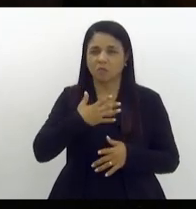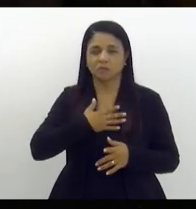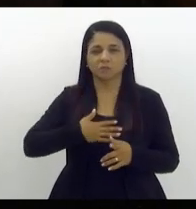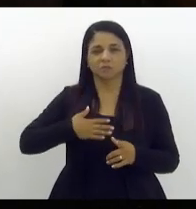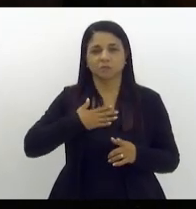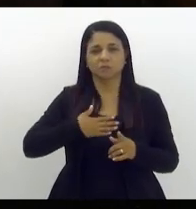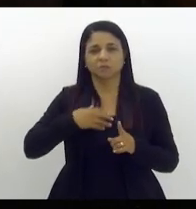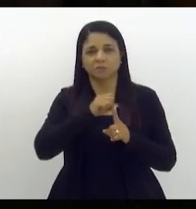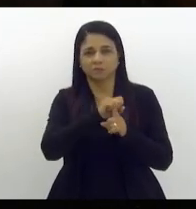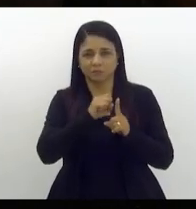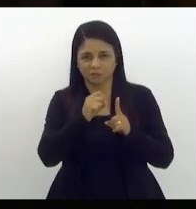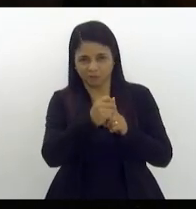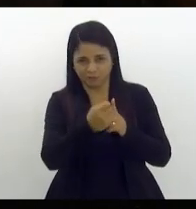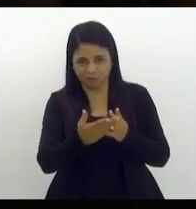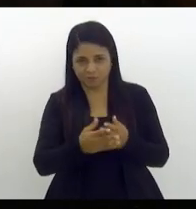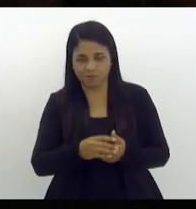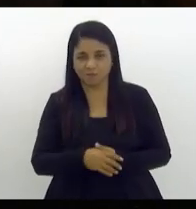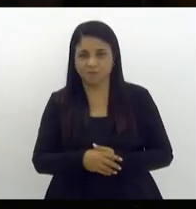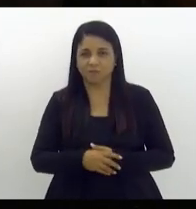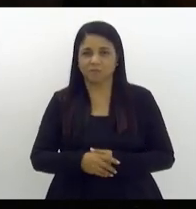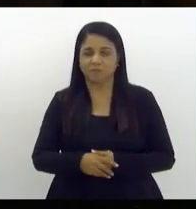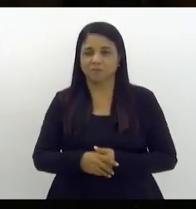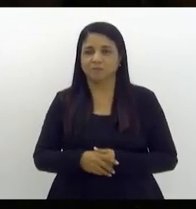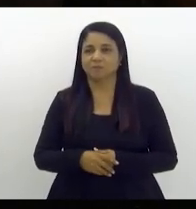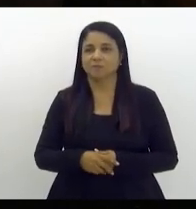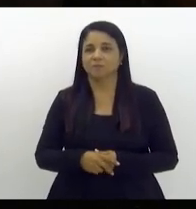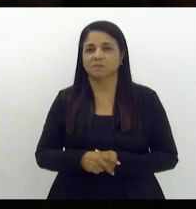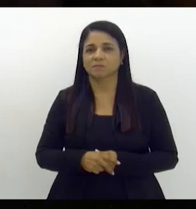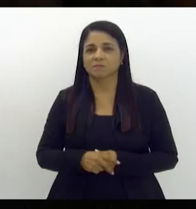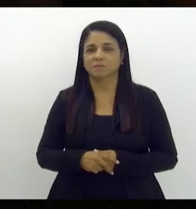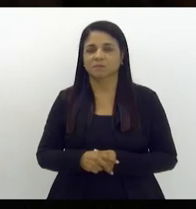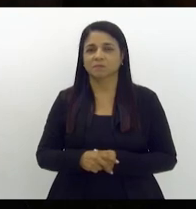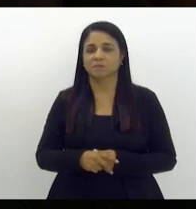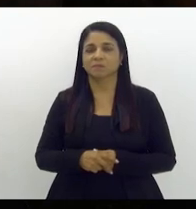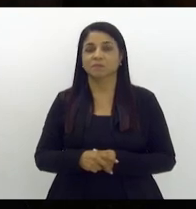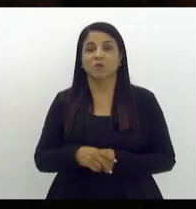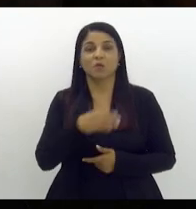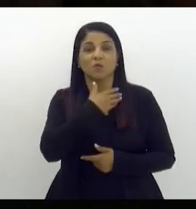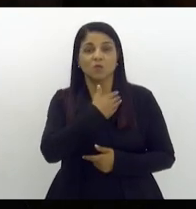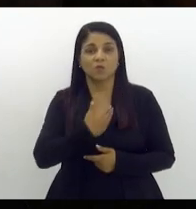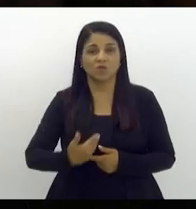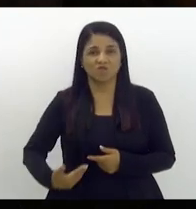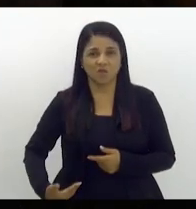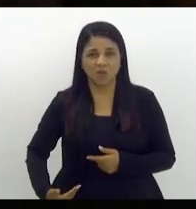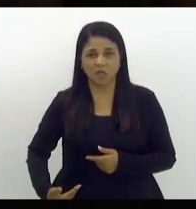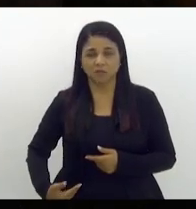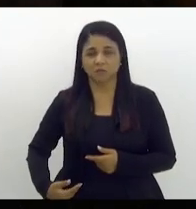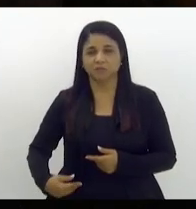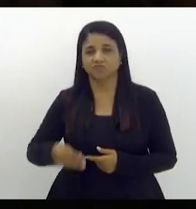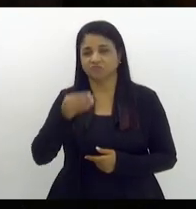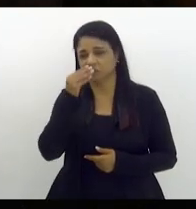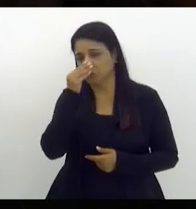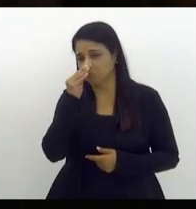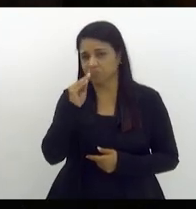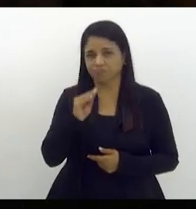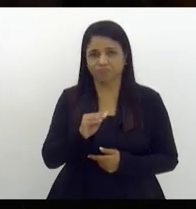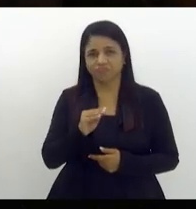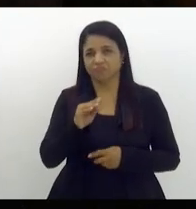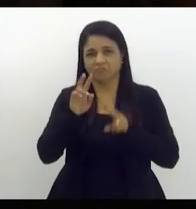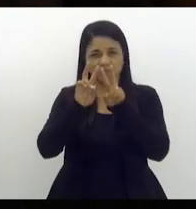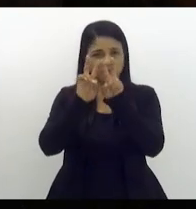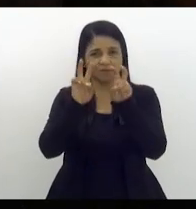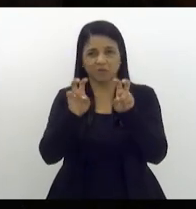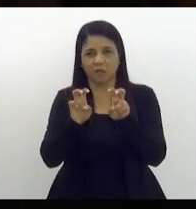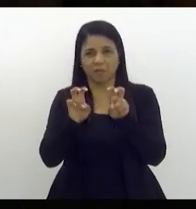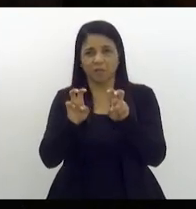social. E os governos têm negligenciado um tema, senhora